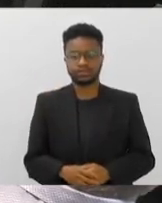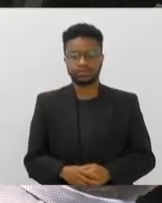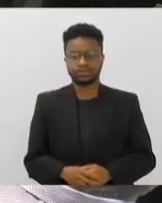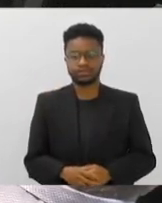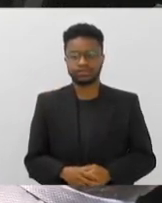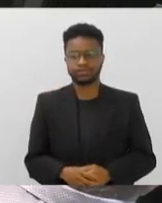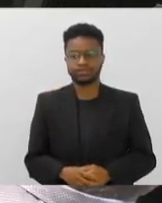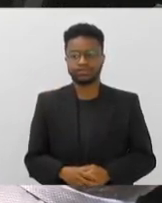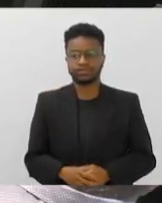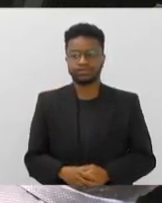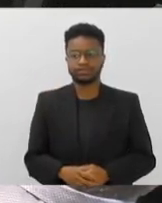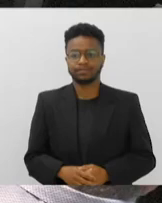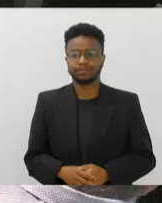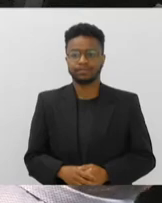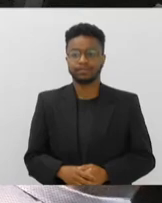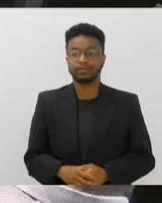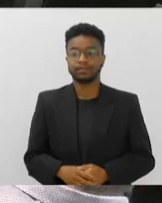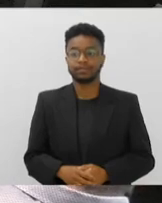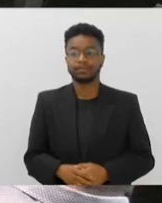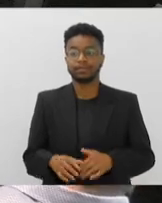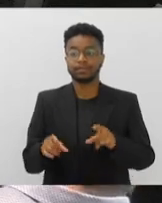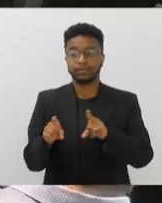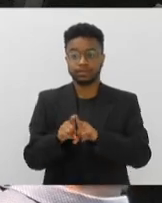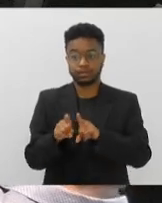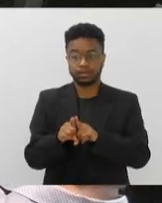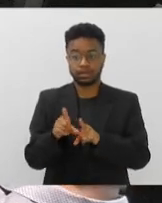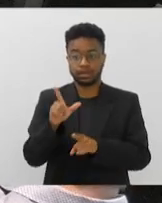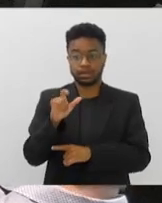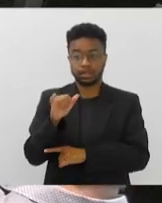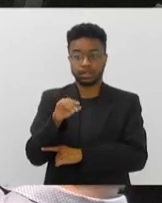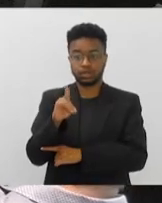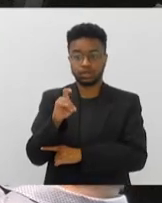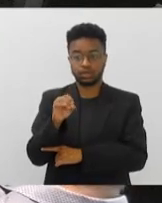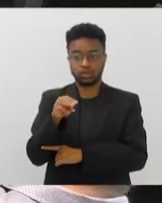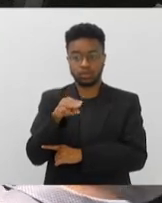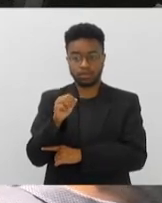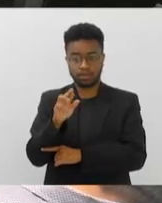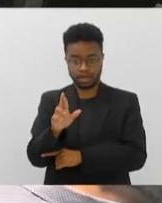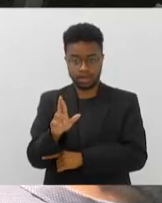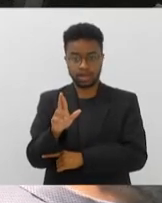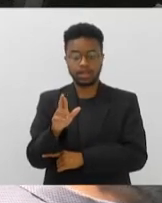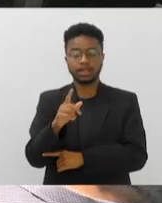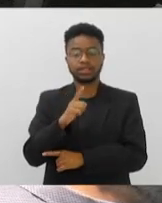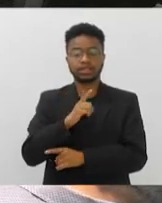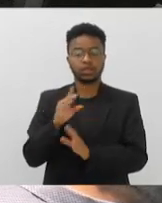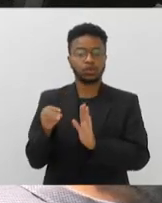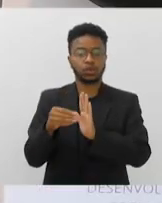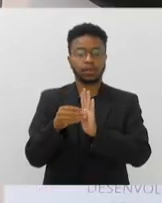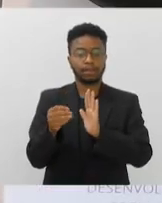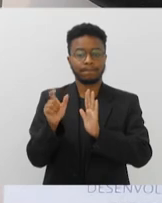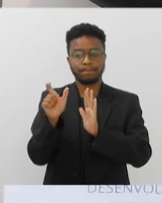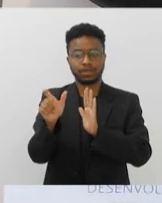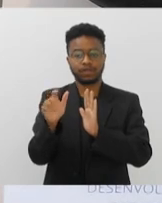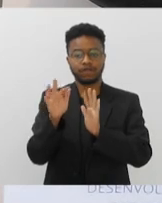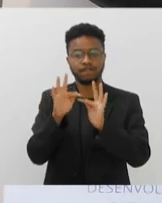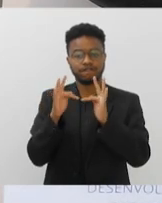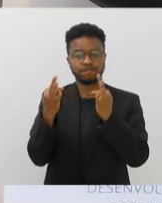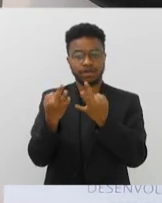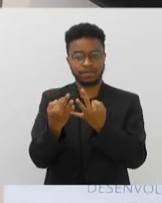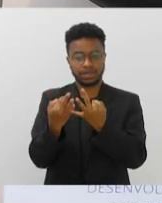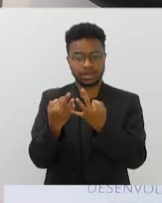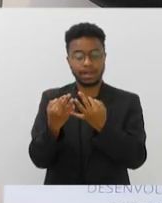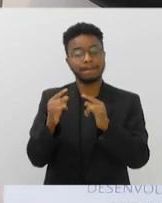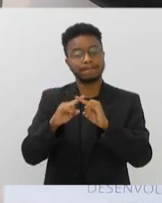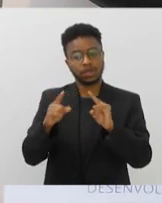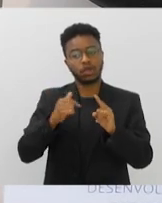lind e lind E aqui nessa frente apesar de estar escrito família eu o conceito de